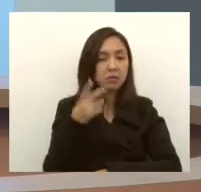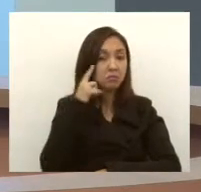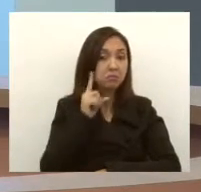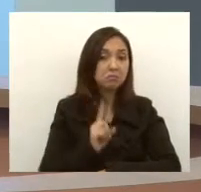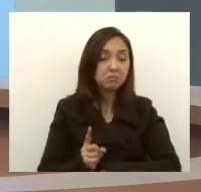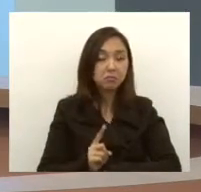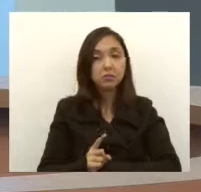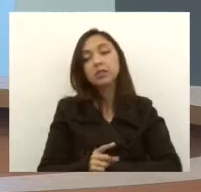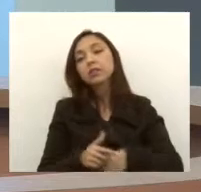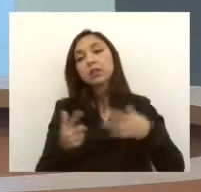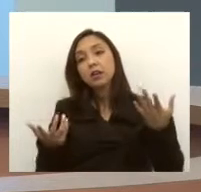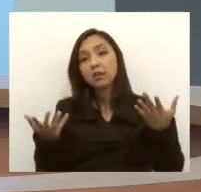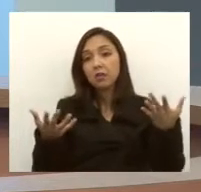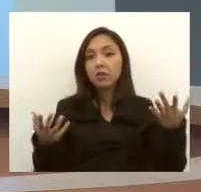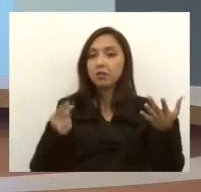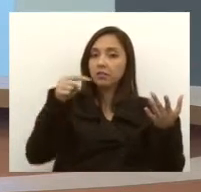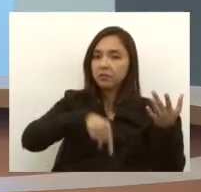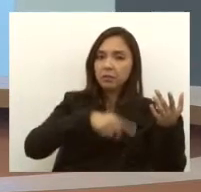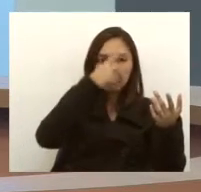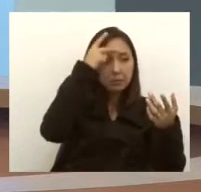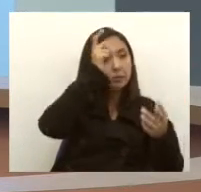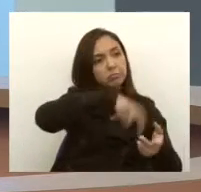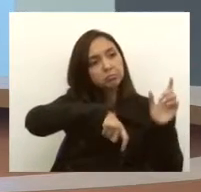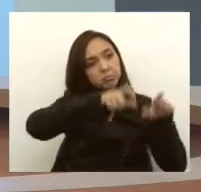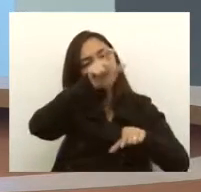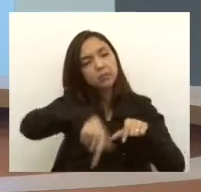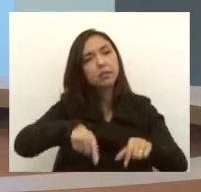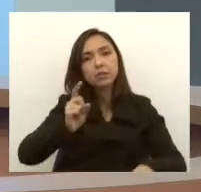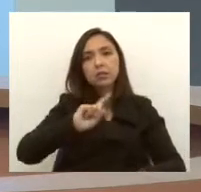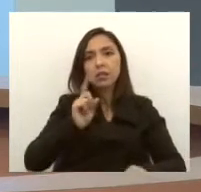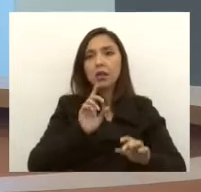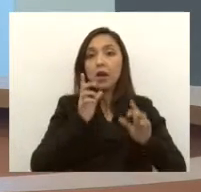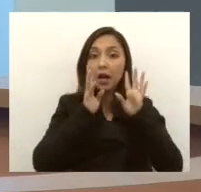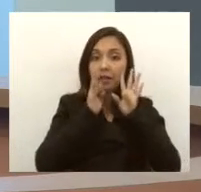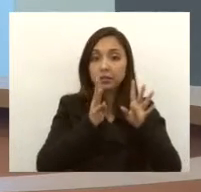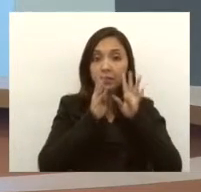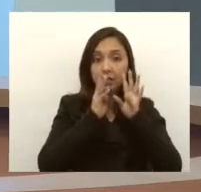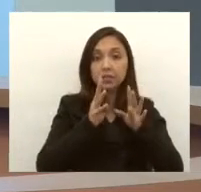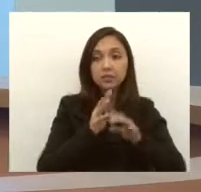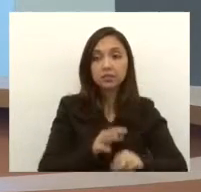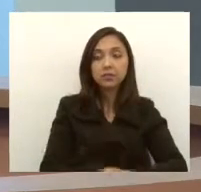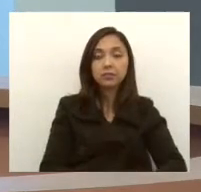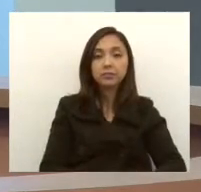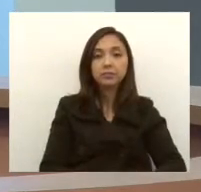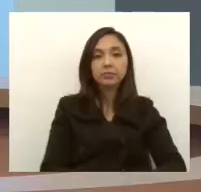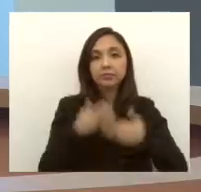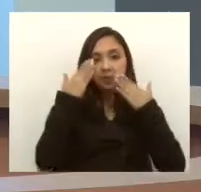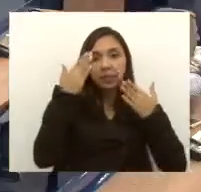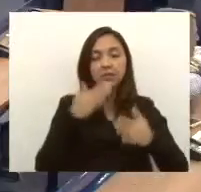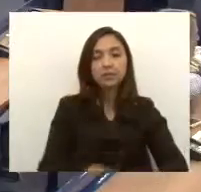sei. Então não venham aqui desqualificar as pessoas. Se atentem para o seu próprio rabo. Muito obrigado.